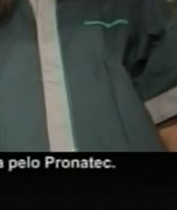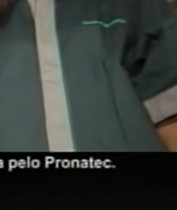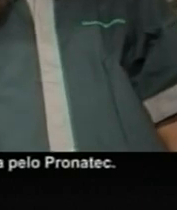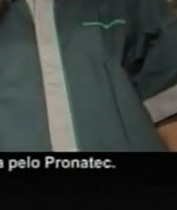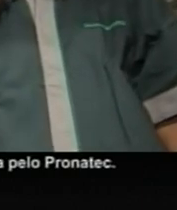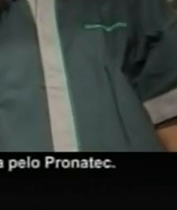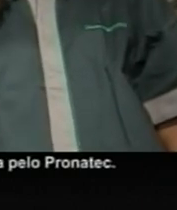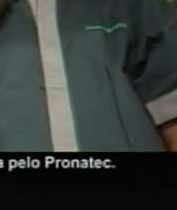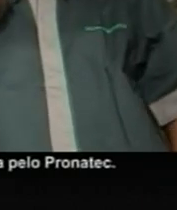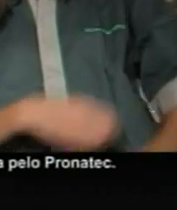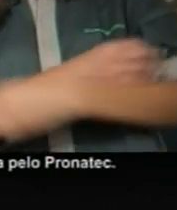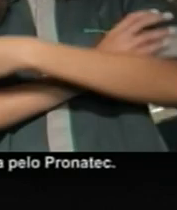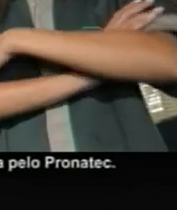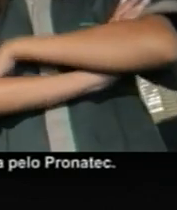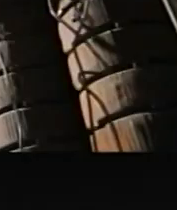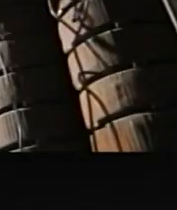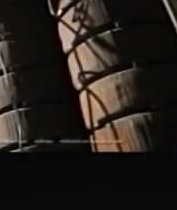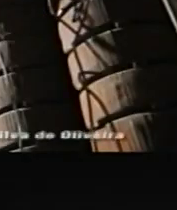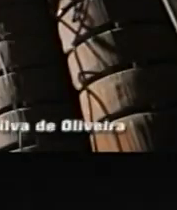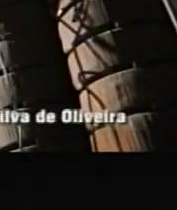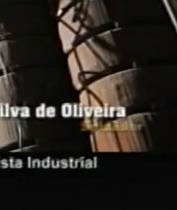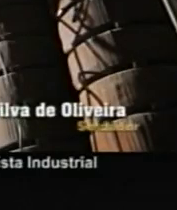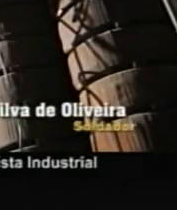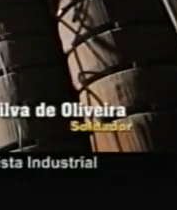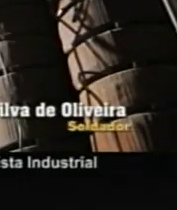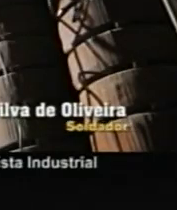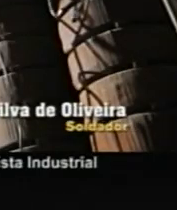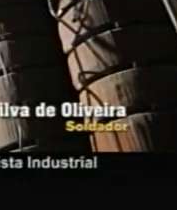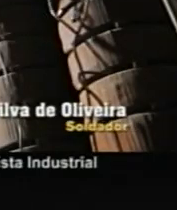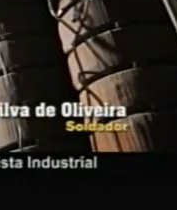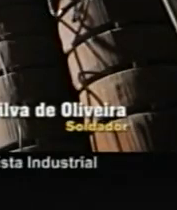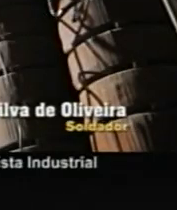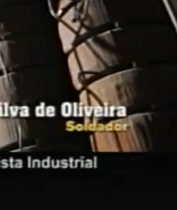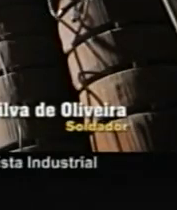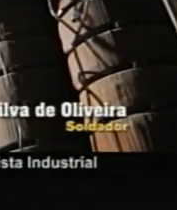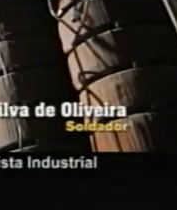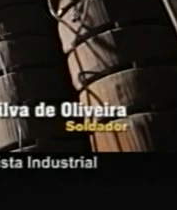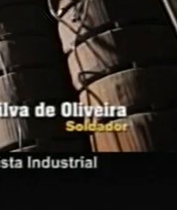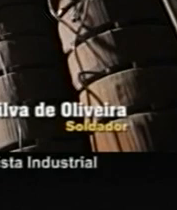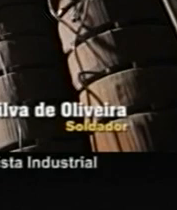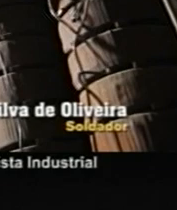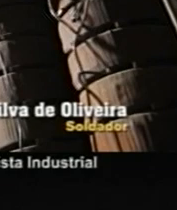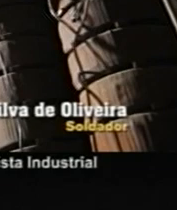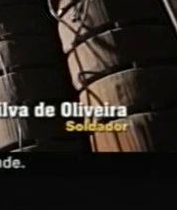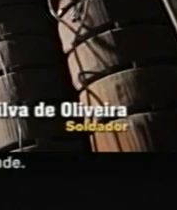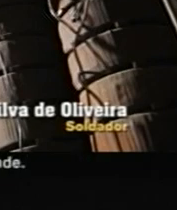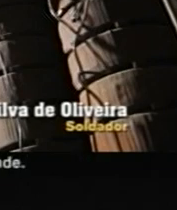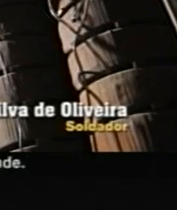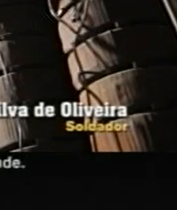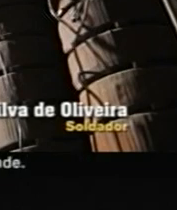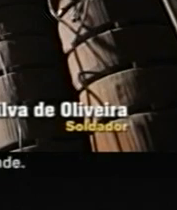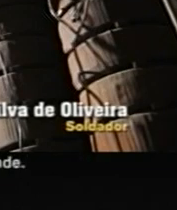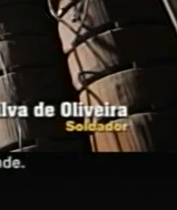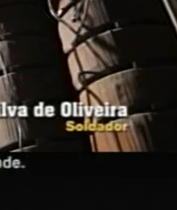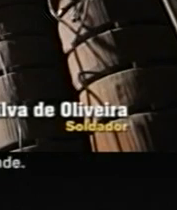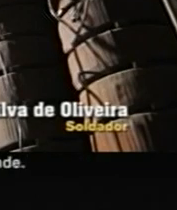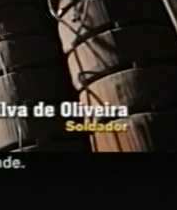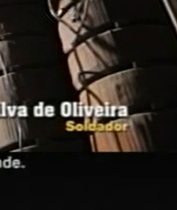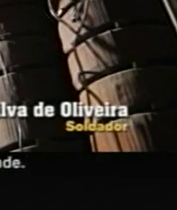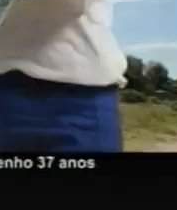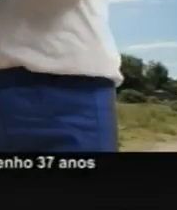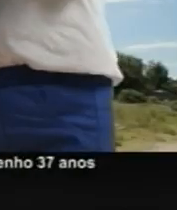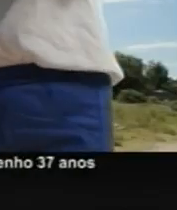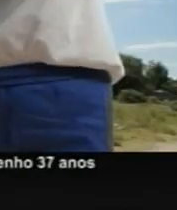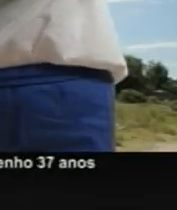de usinagem, formada pelo Pronatec. Meu nome é Neura, sou formado pelo Pronatec no curso de eletricista industrial e hoje atuo no Polo Naval de Rio